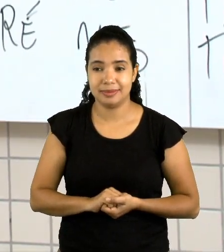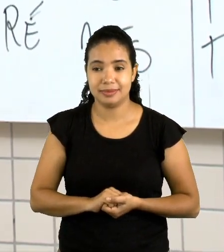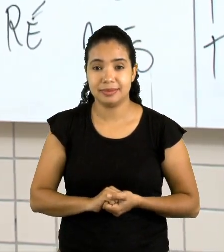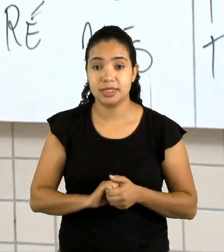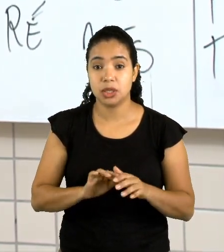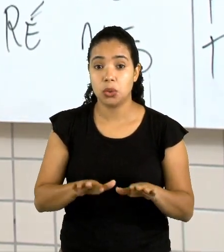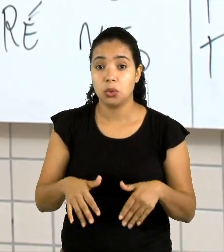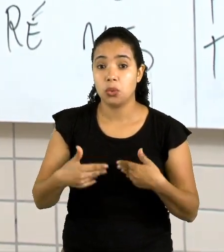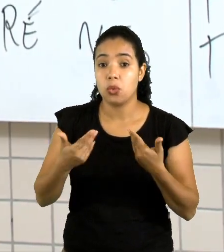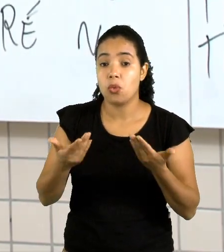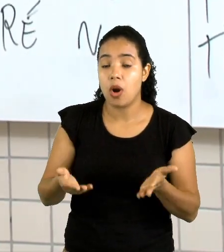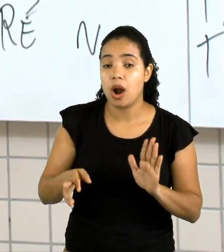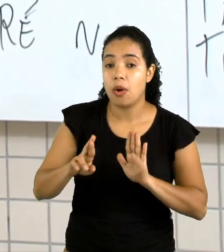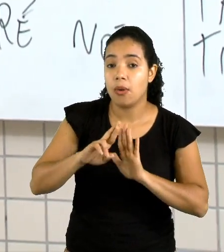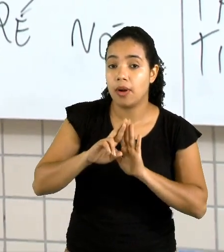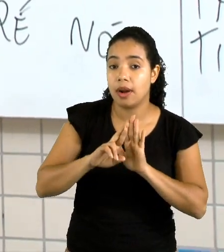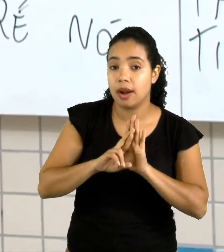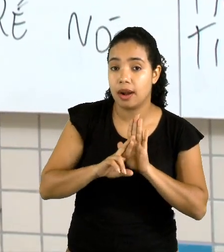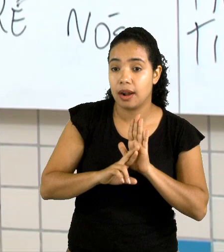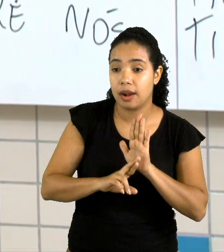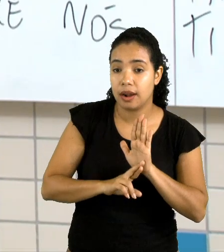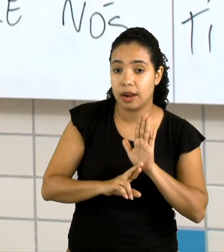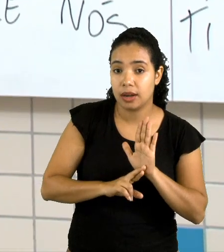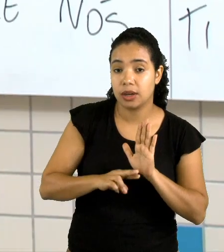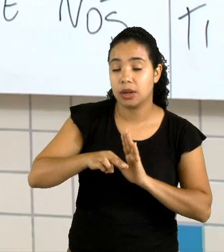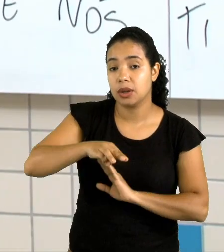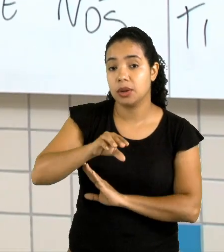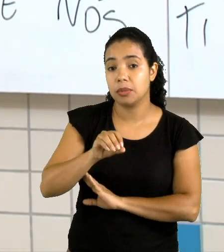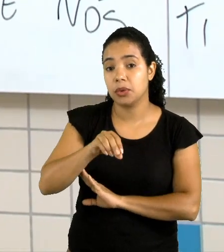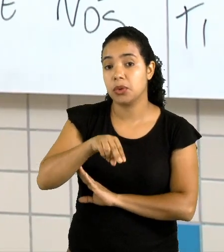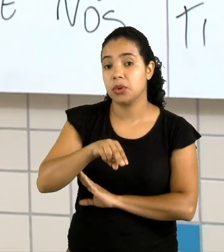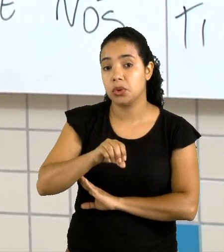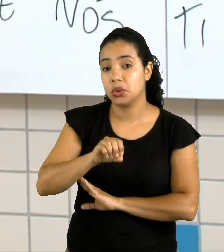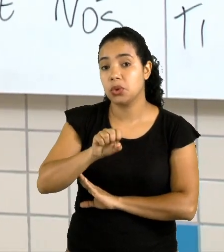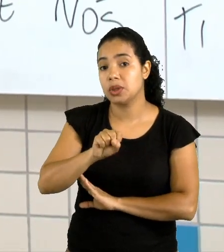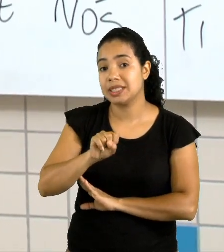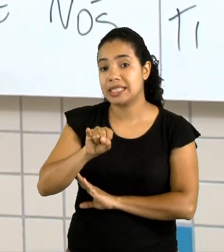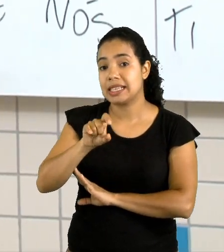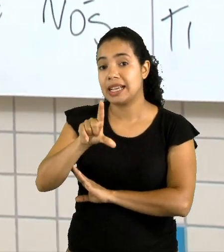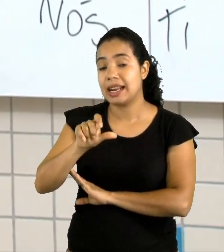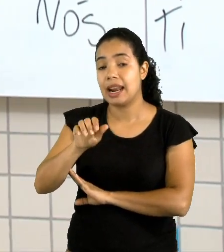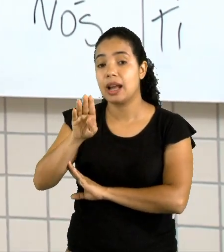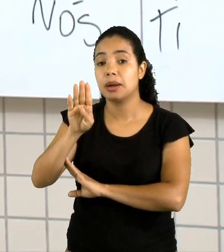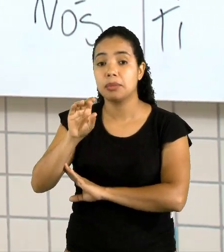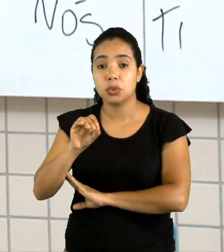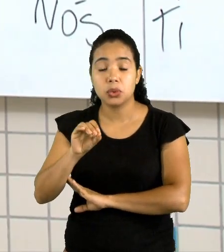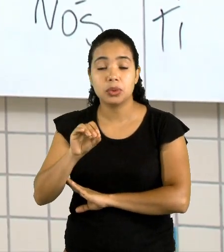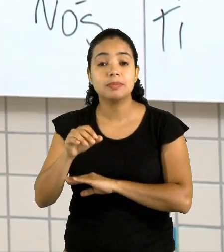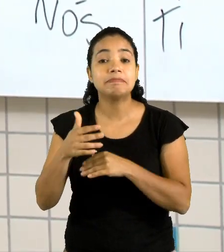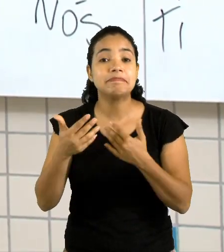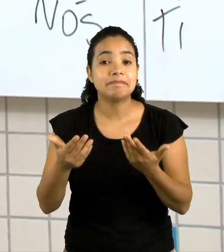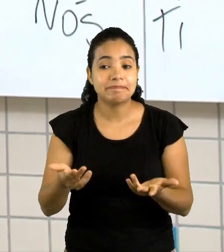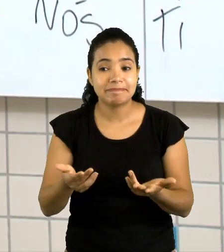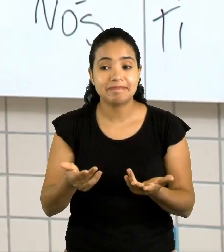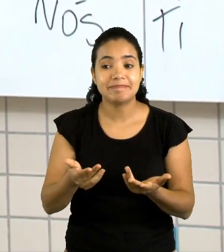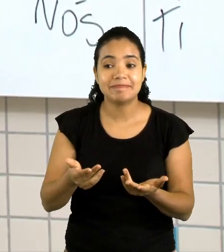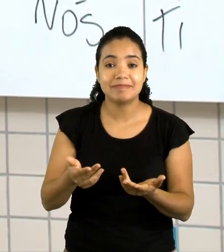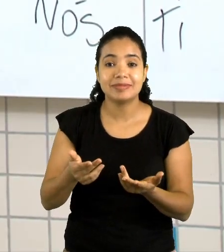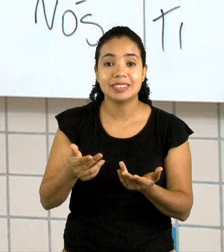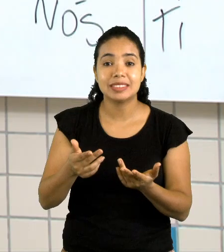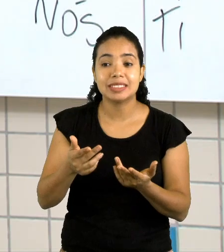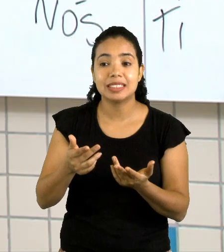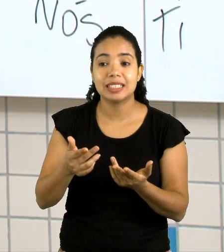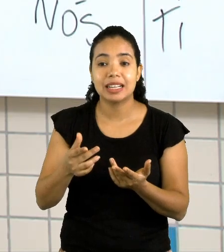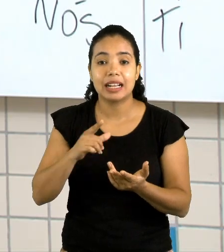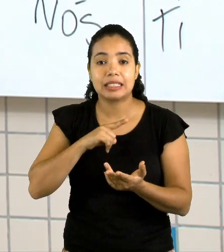Qual é a regra dos monossílabos acentuados? Mentes brilhantes. Acentua-se